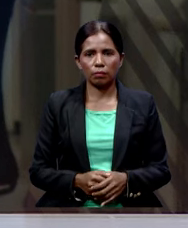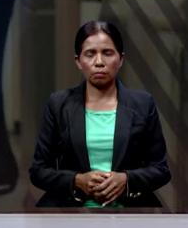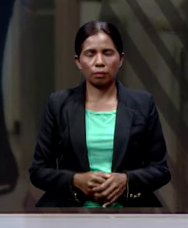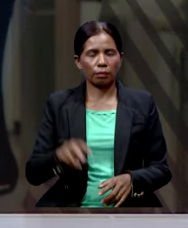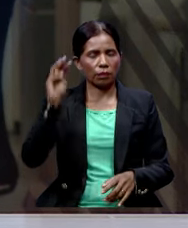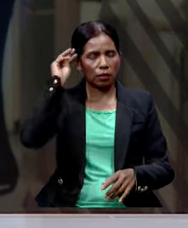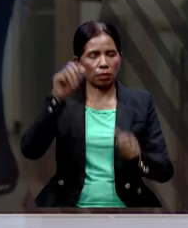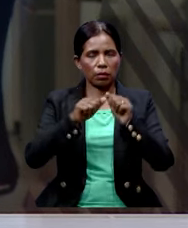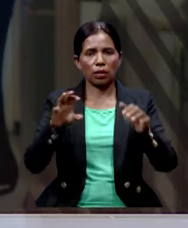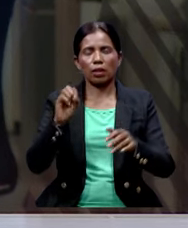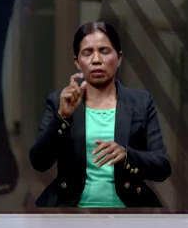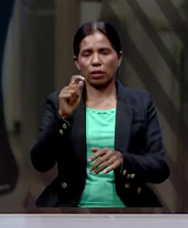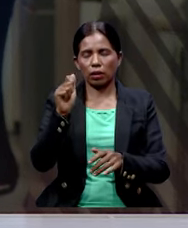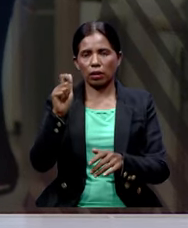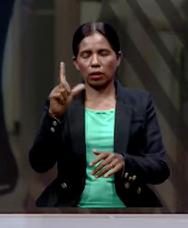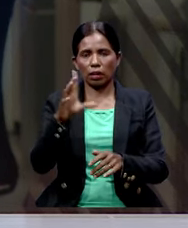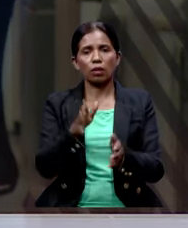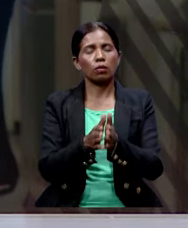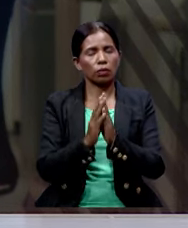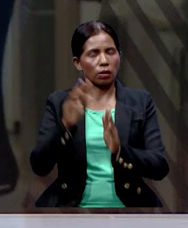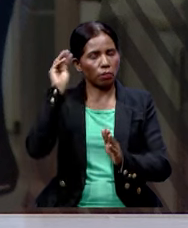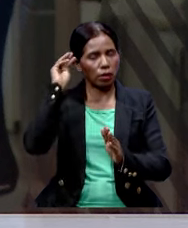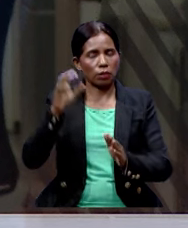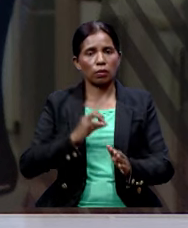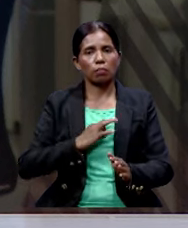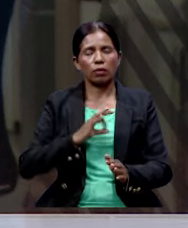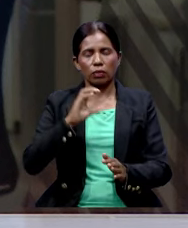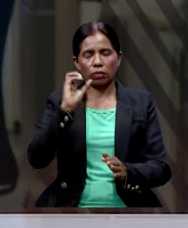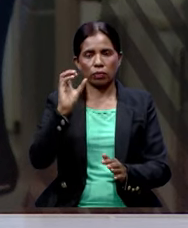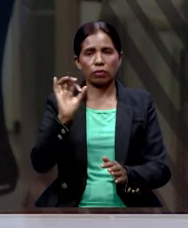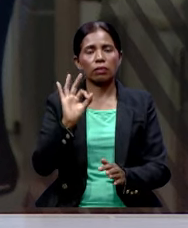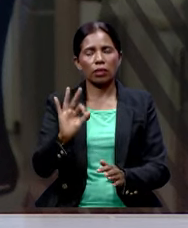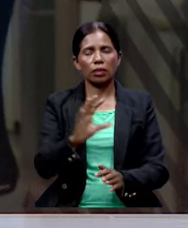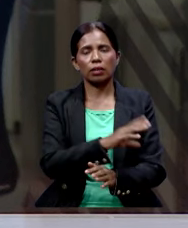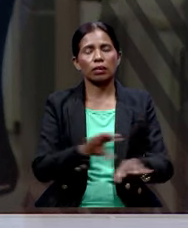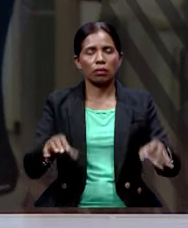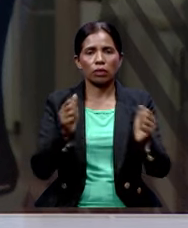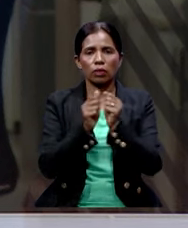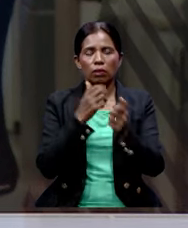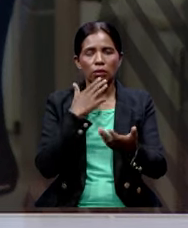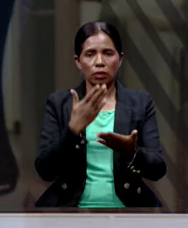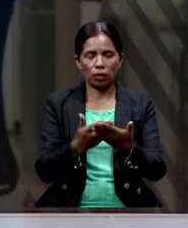Ministro da Administração Estatal, o seu membro autorário Manu Fahi, a tu serviço, o sólido.